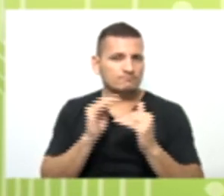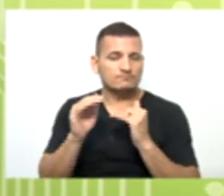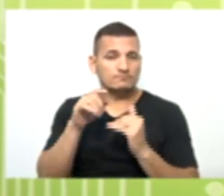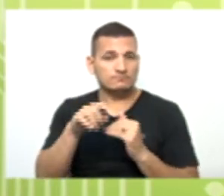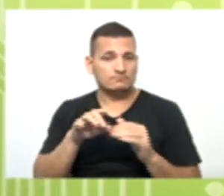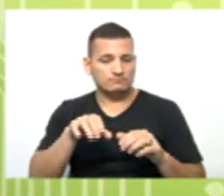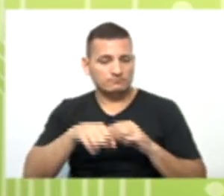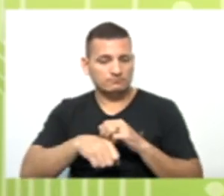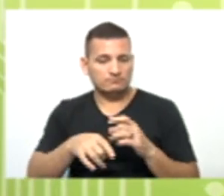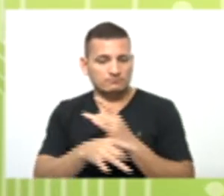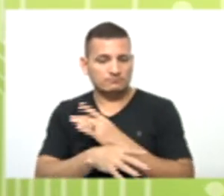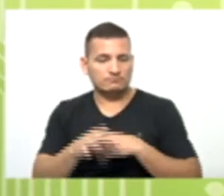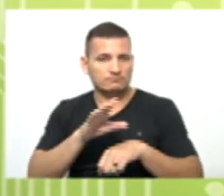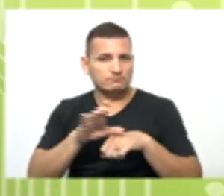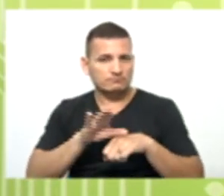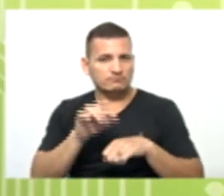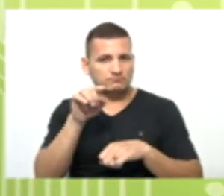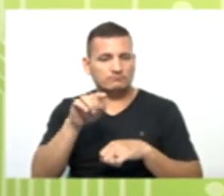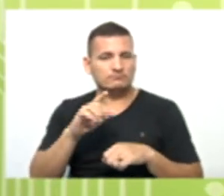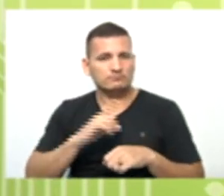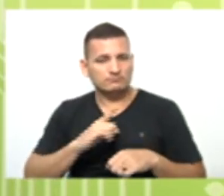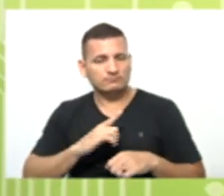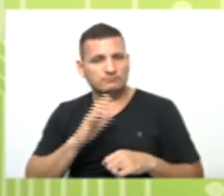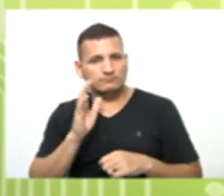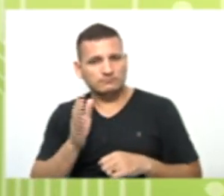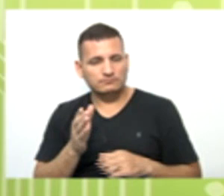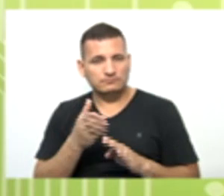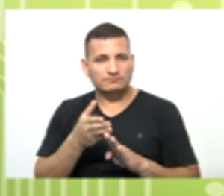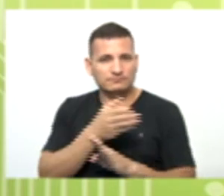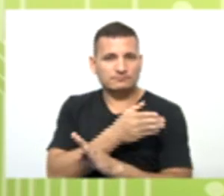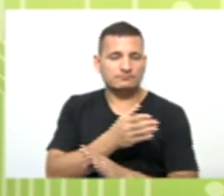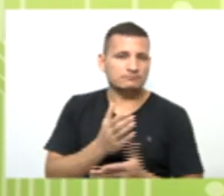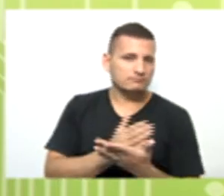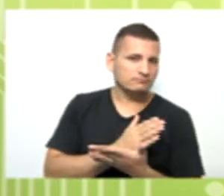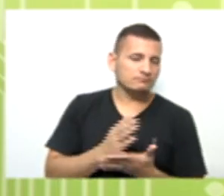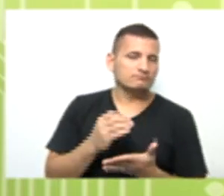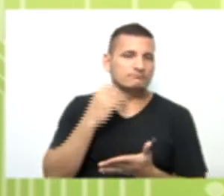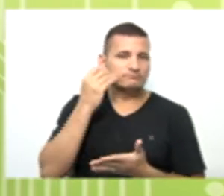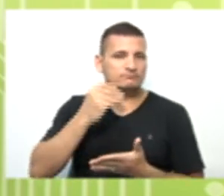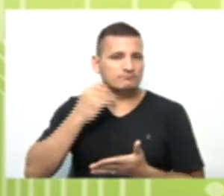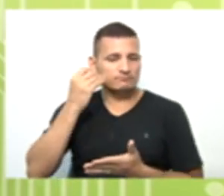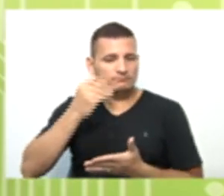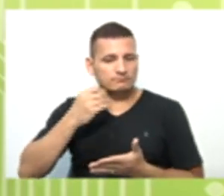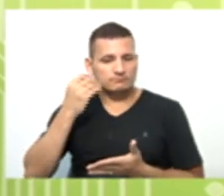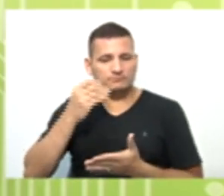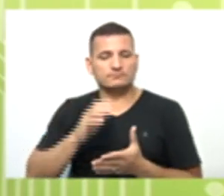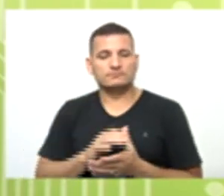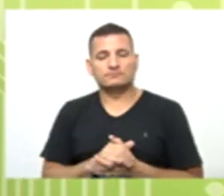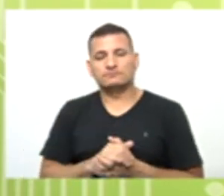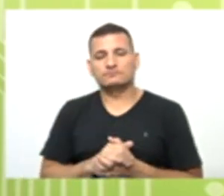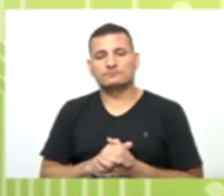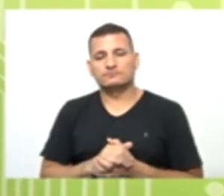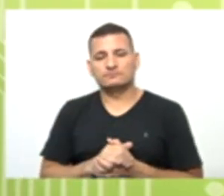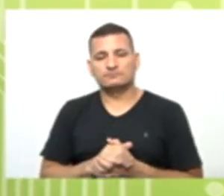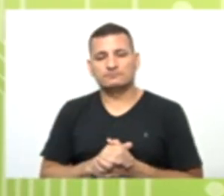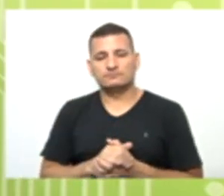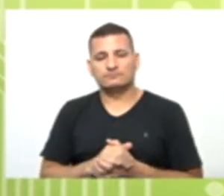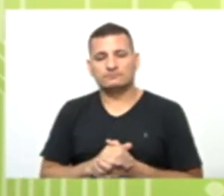termina o curso, você já vai ter passado por algumas experiências que vão